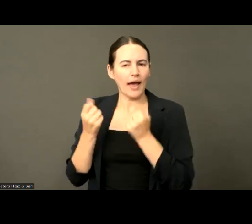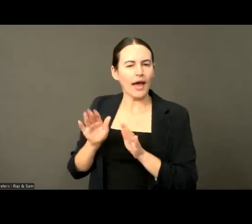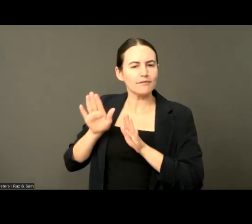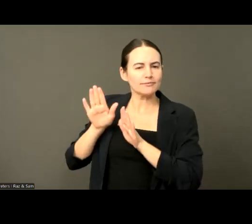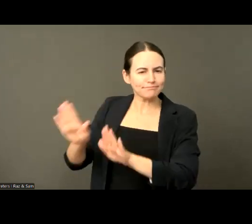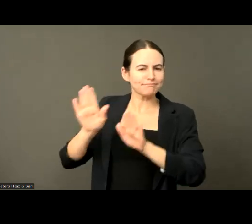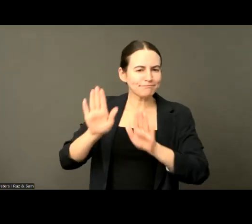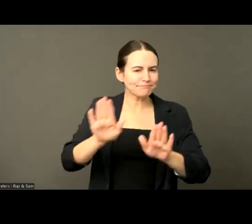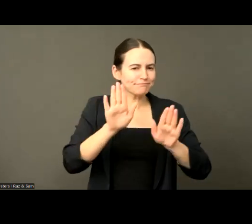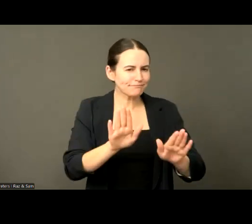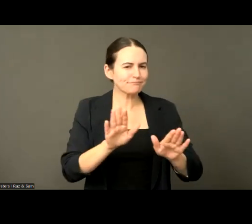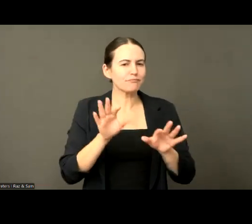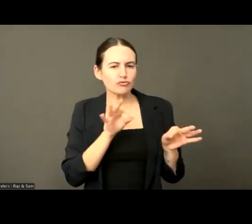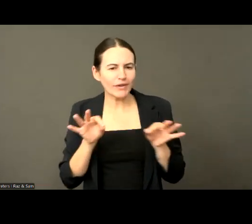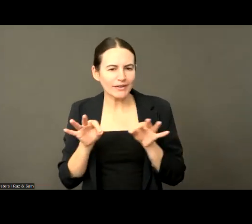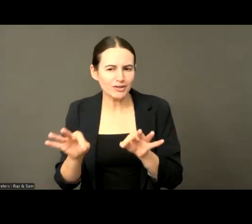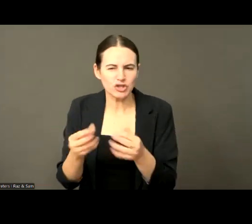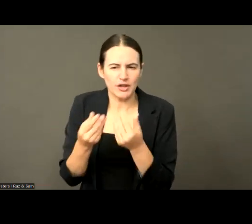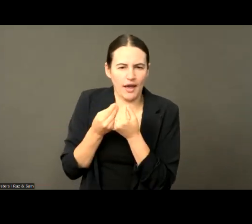eliminar